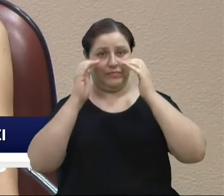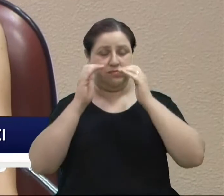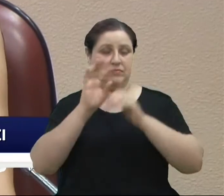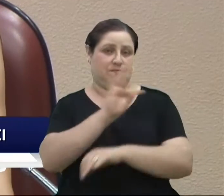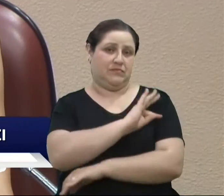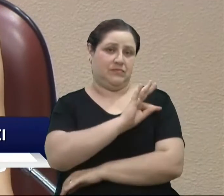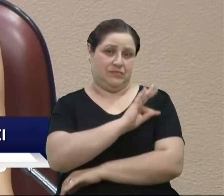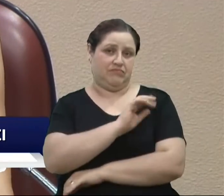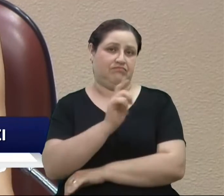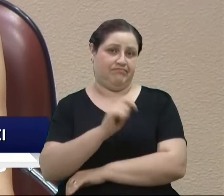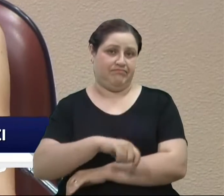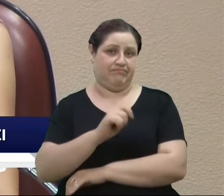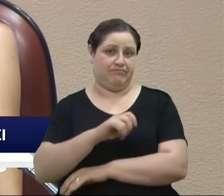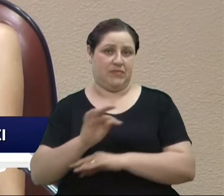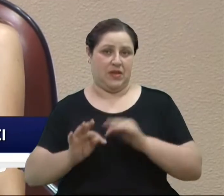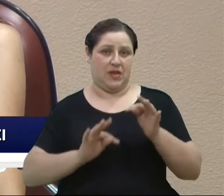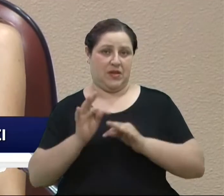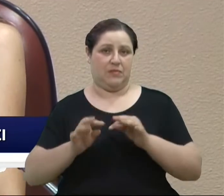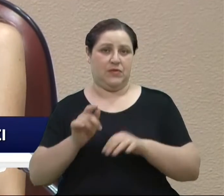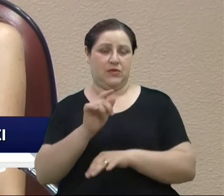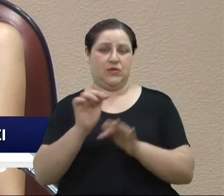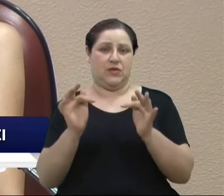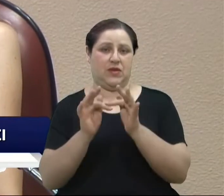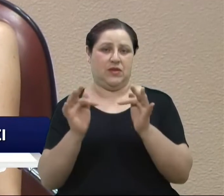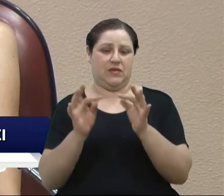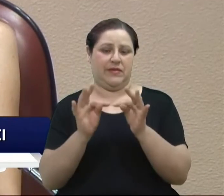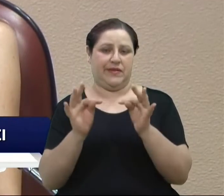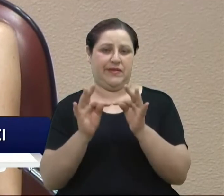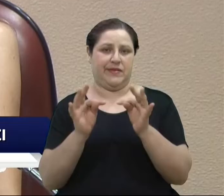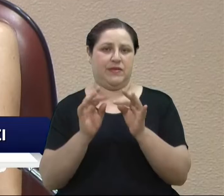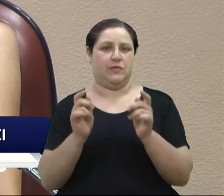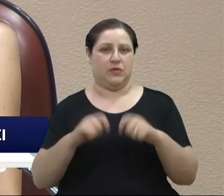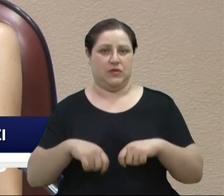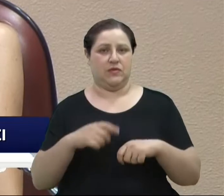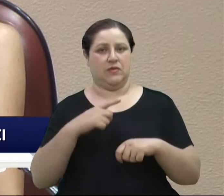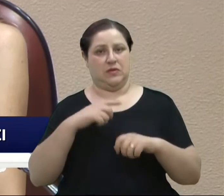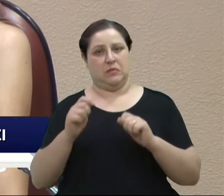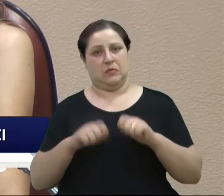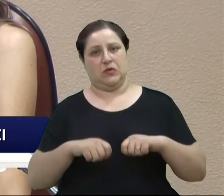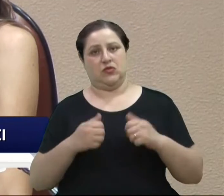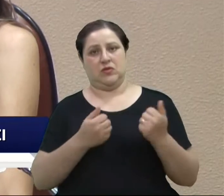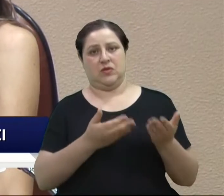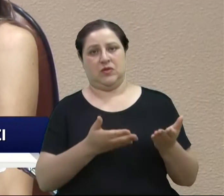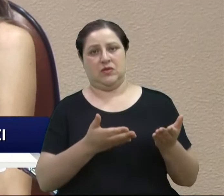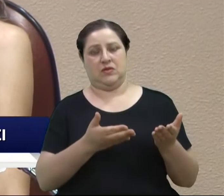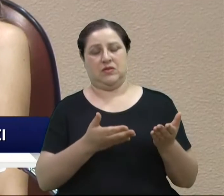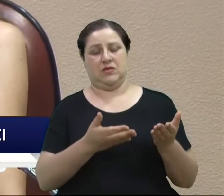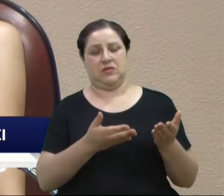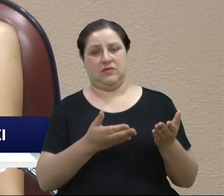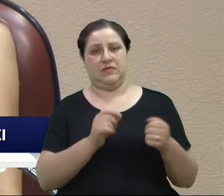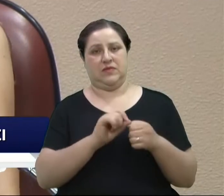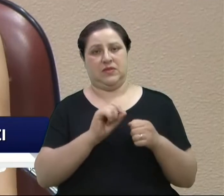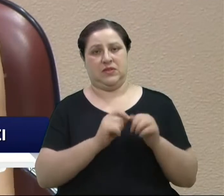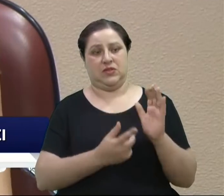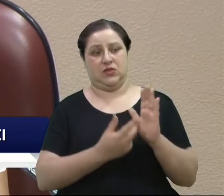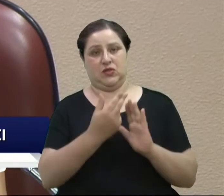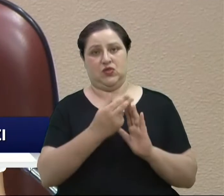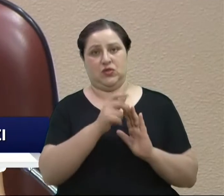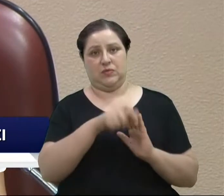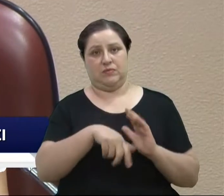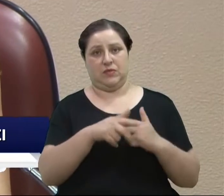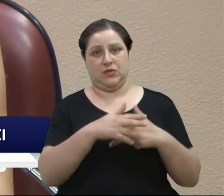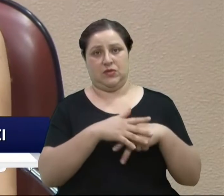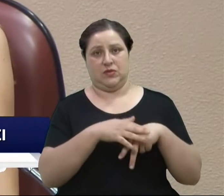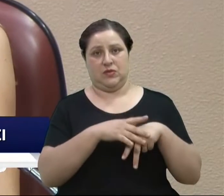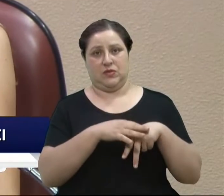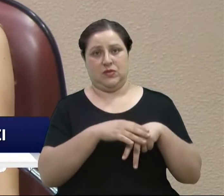possível, e tenhamos aí uma oferta de cirurgias para esses pacientes. Com relação ao concurso